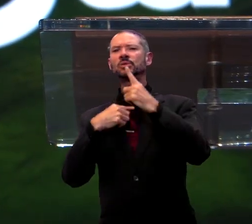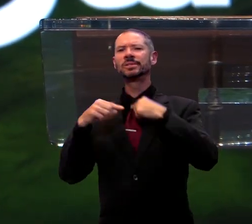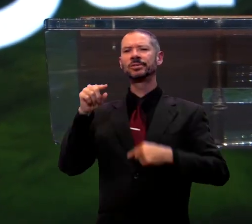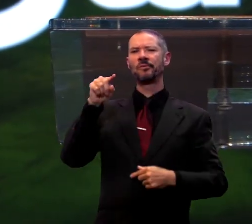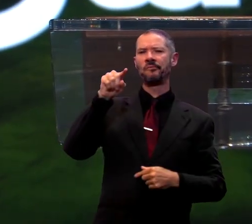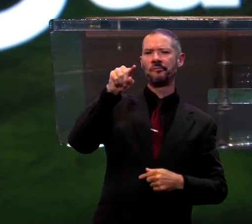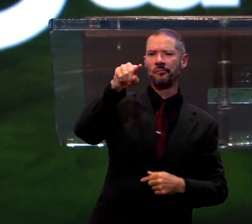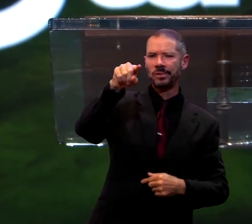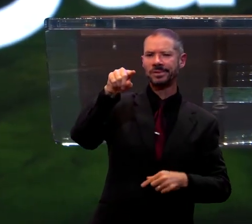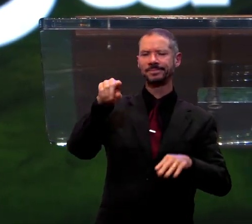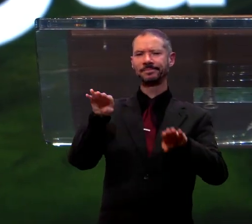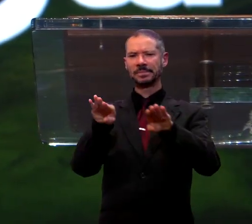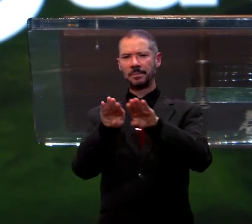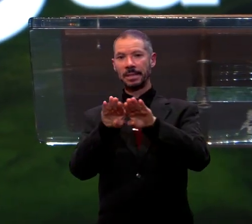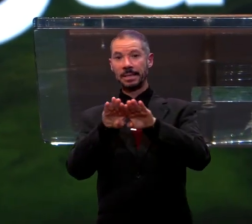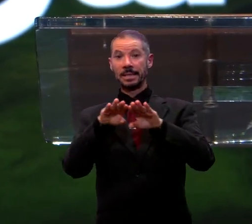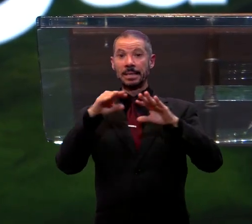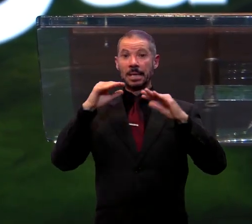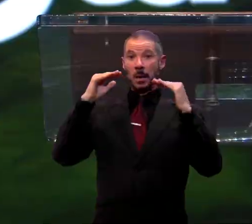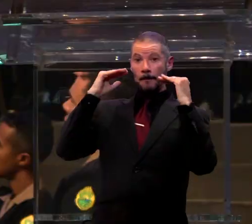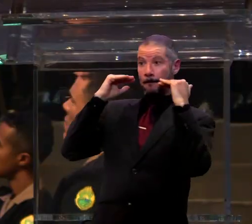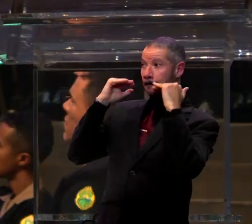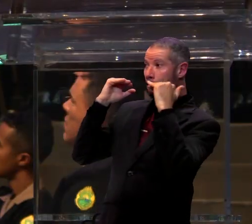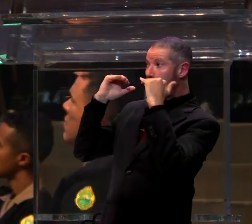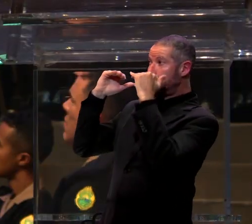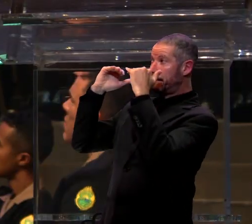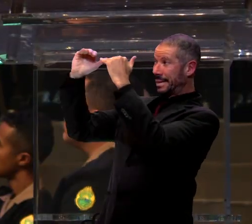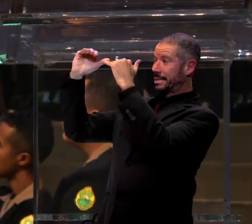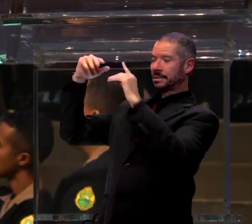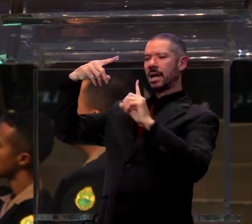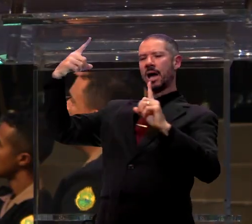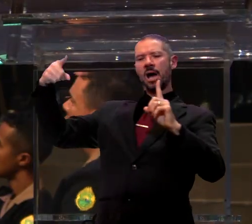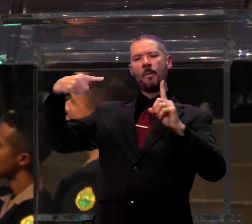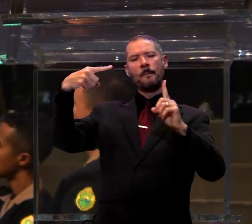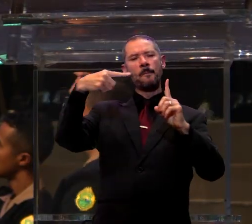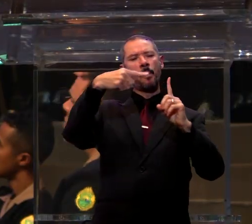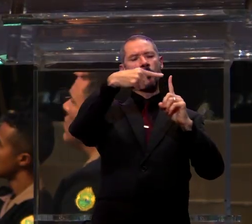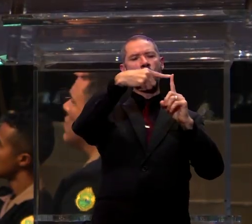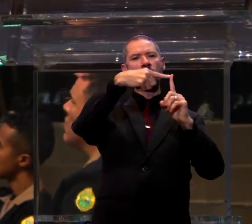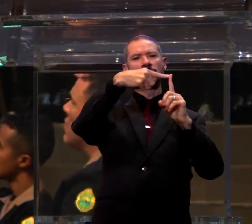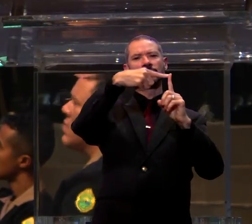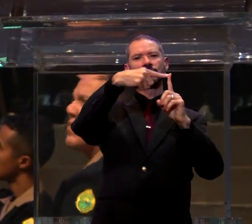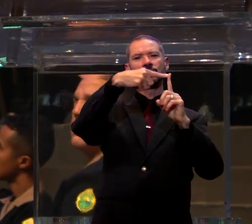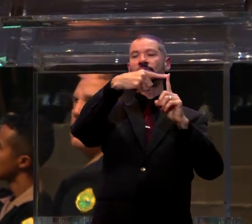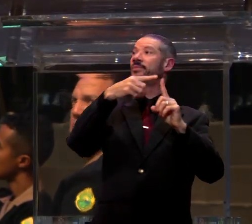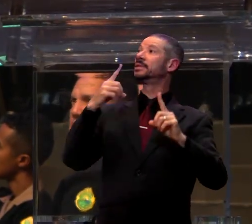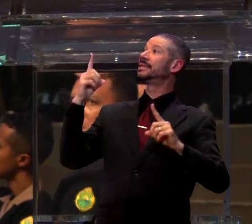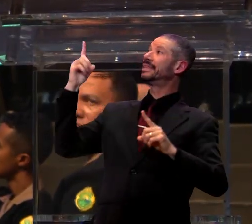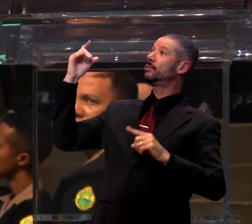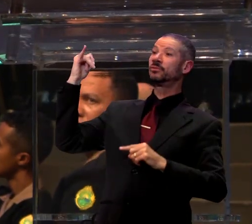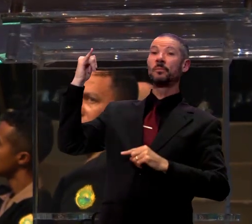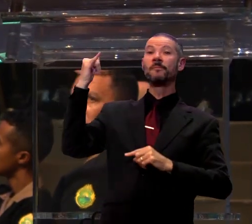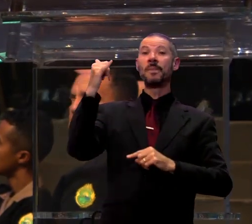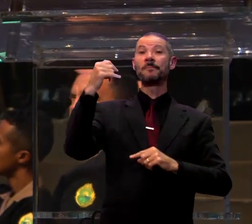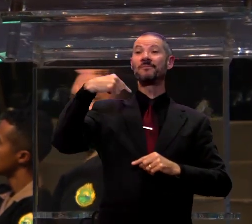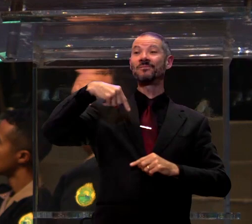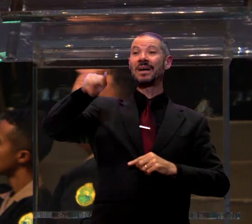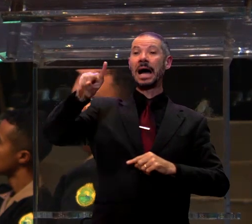você também cumpra o propósito para o qual eu te coloquei nesse mundo. Ame